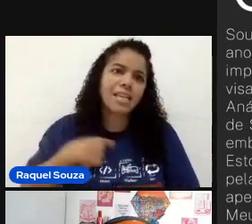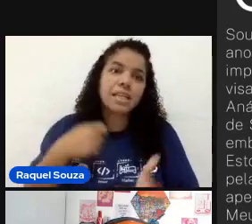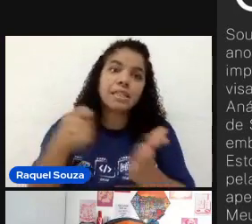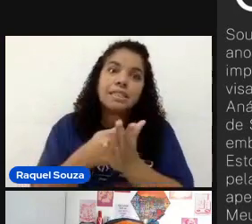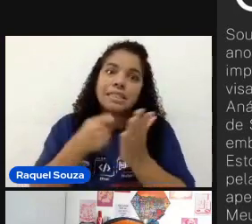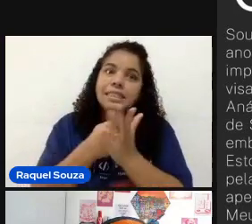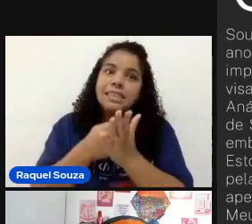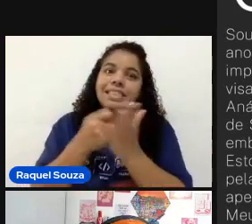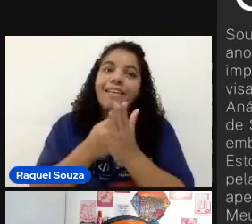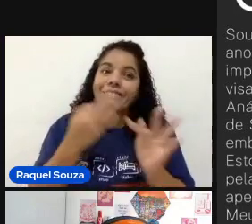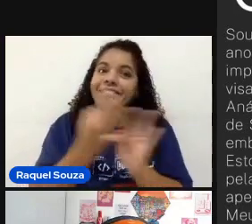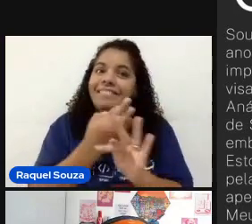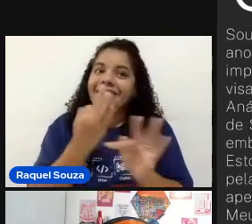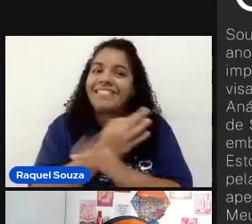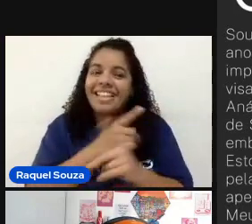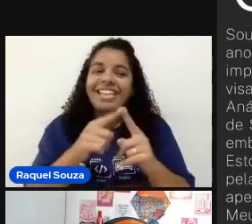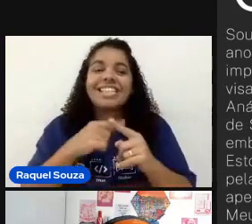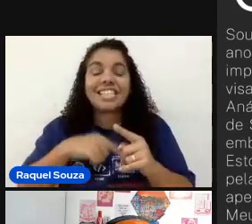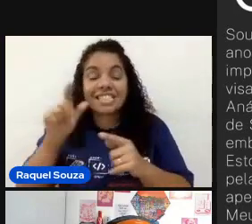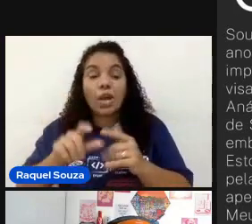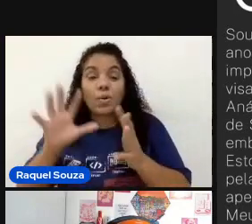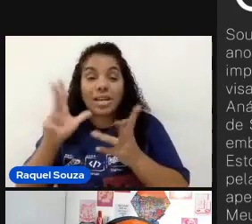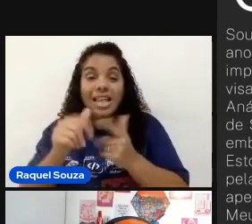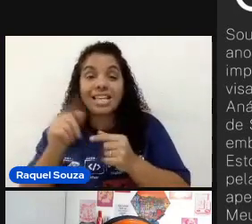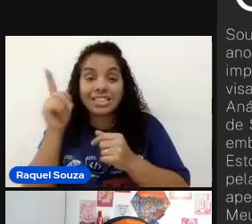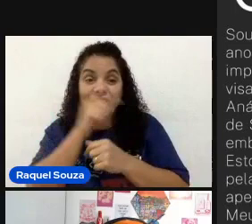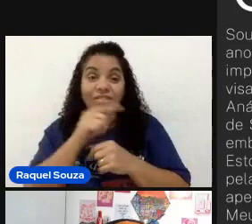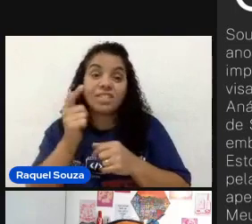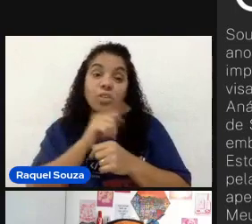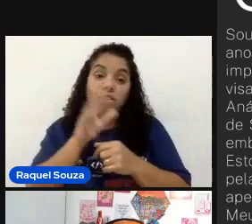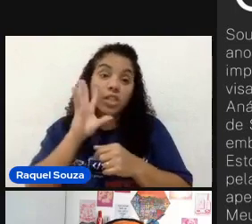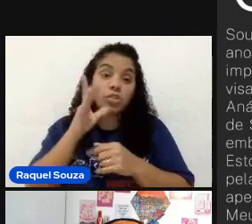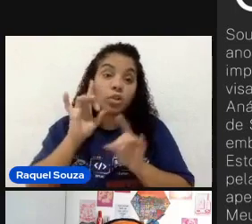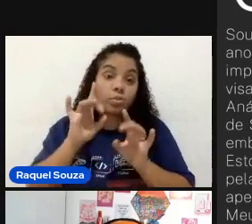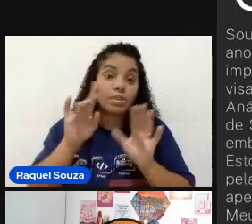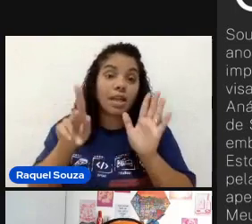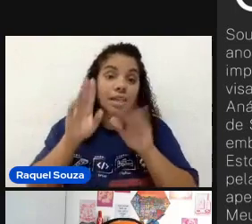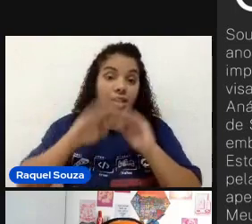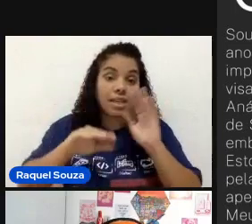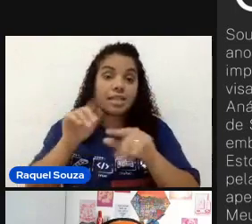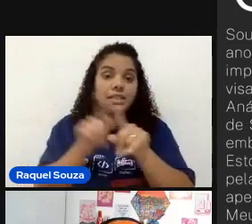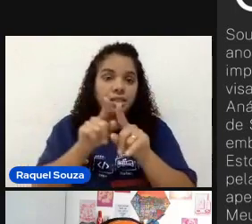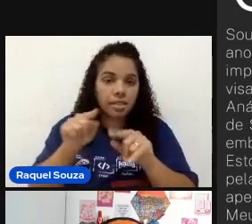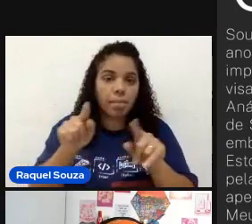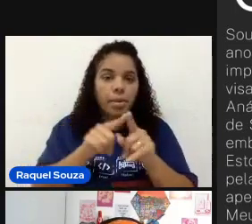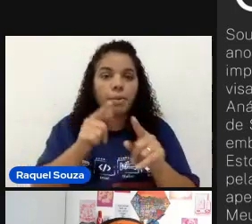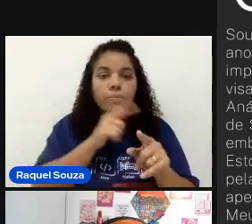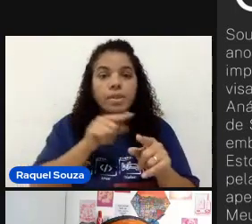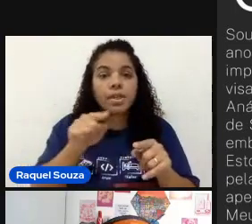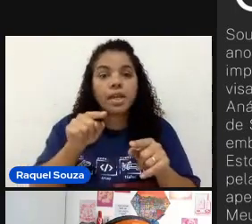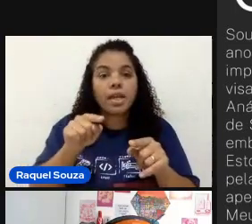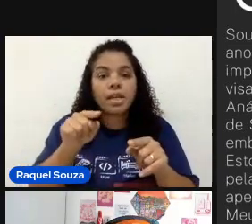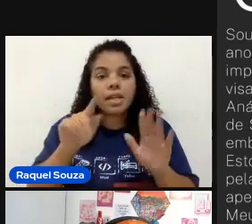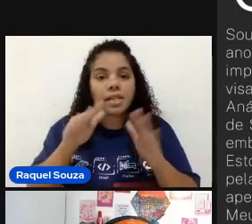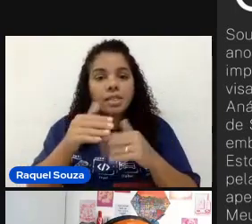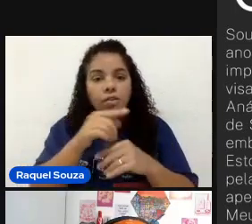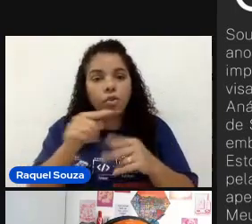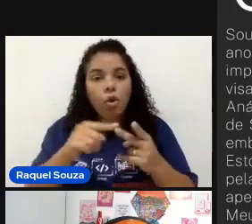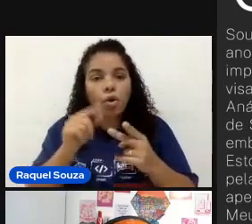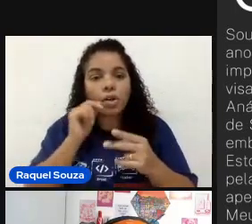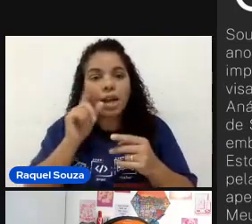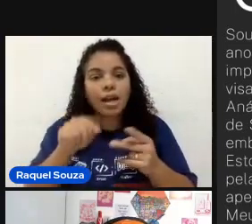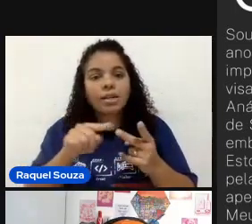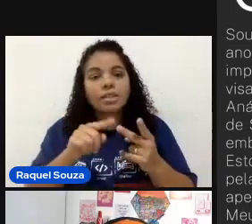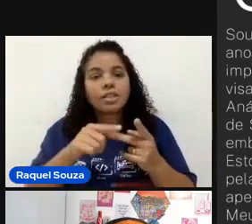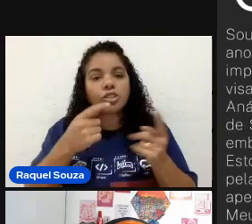resiliência, porque são clientes complexos, então eu acabei me tornando especialista ali em ser esse ponto focal entre o desenvolvimento e o